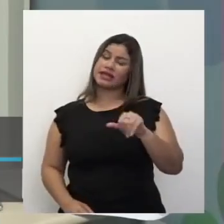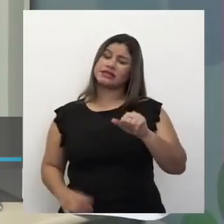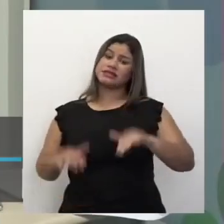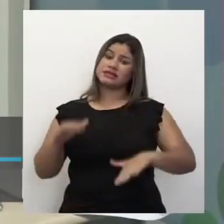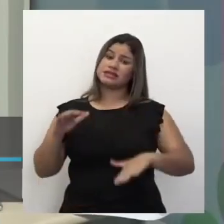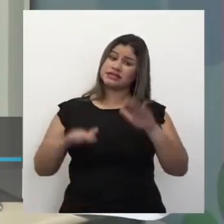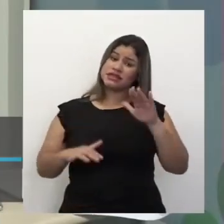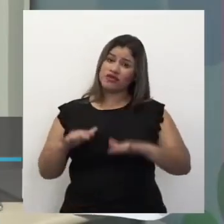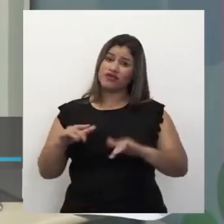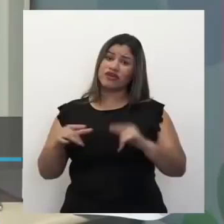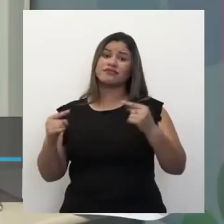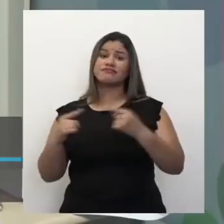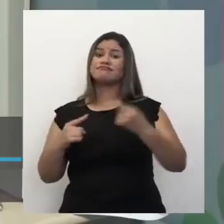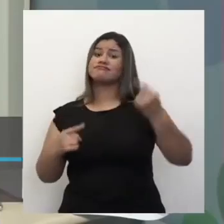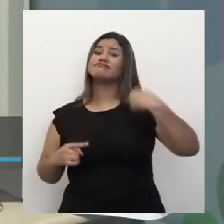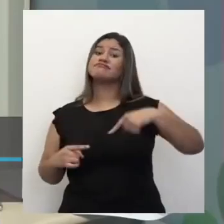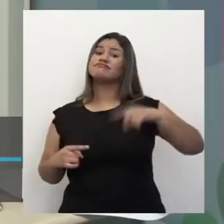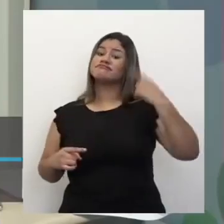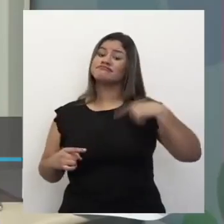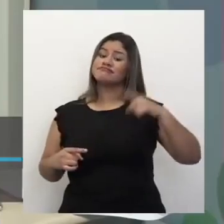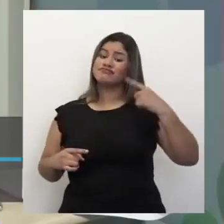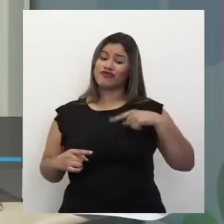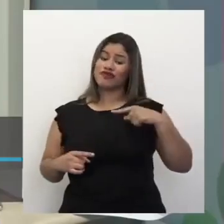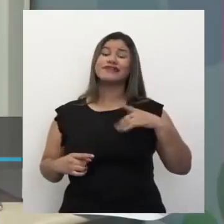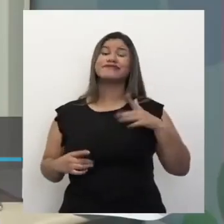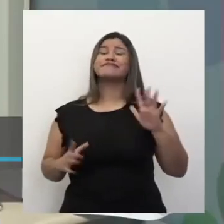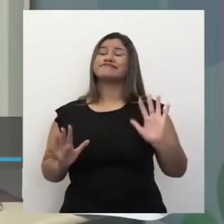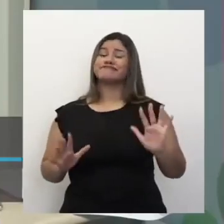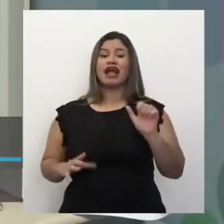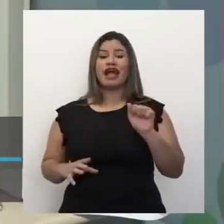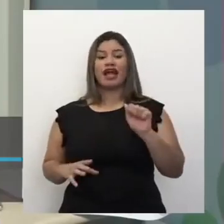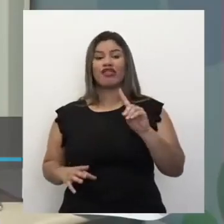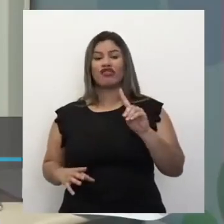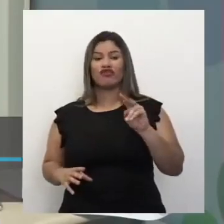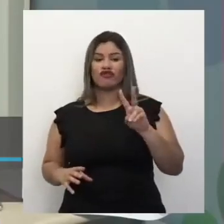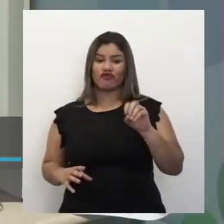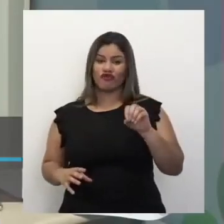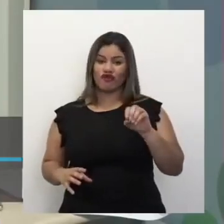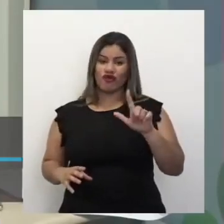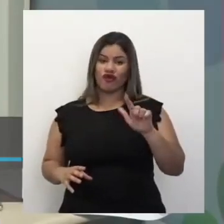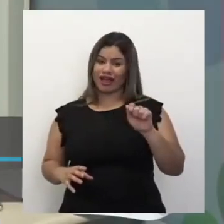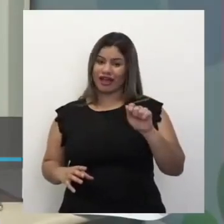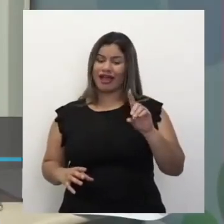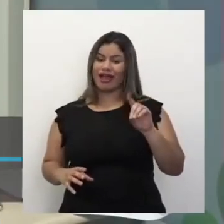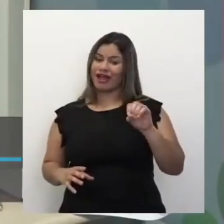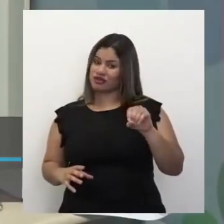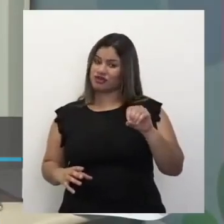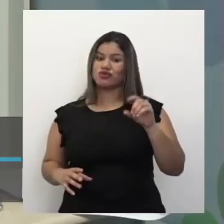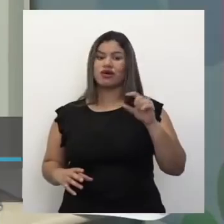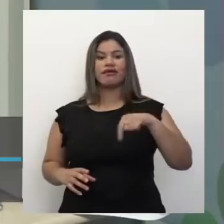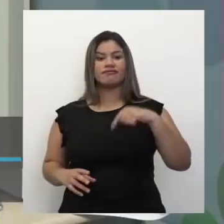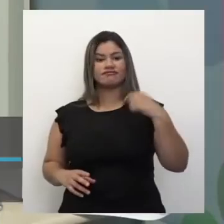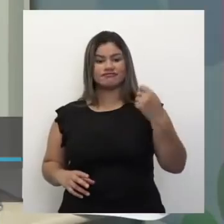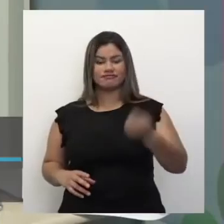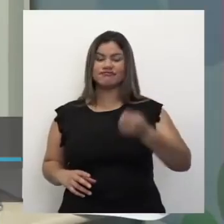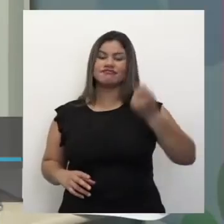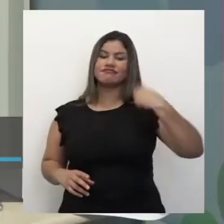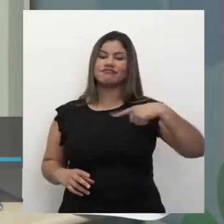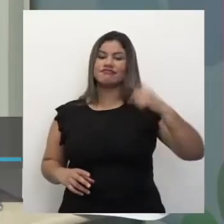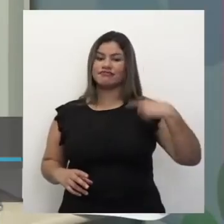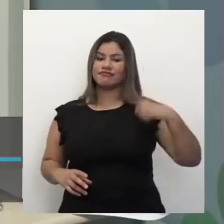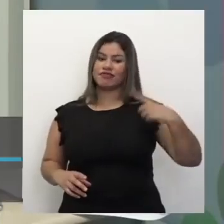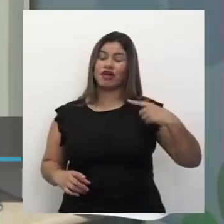os advogados, né? Ou seja, para um outro ponto de vista que não seja o